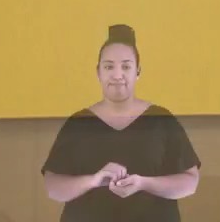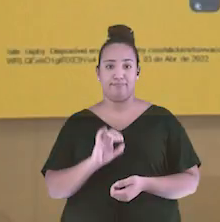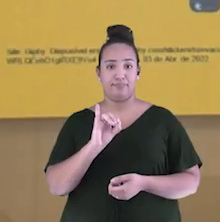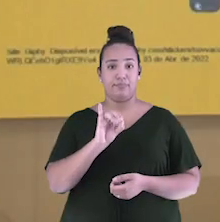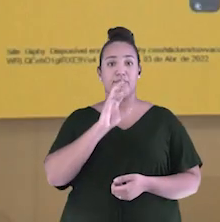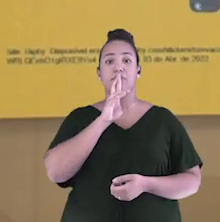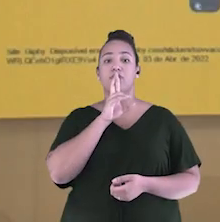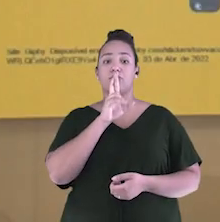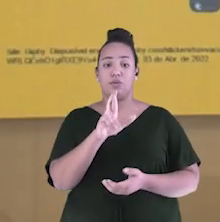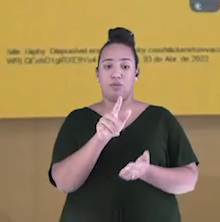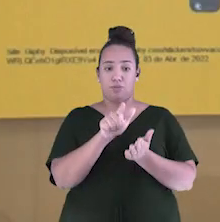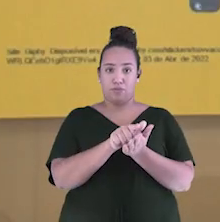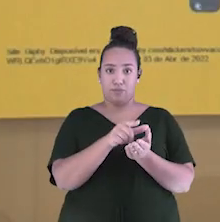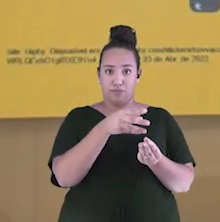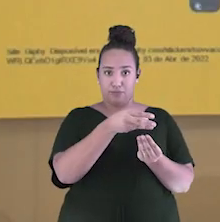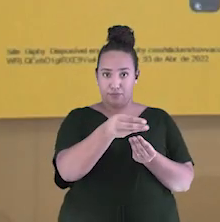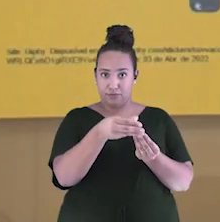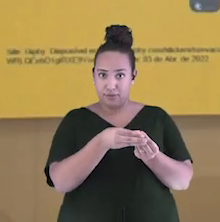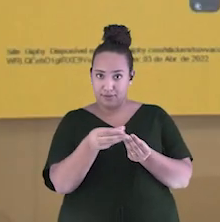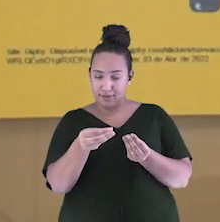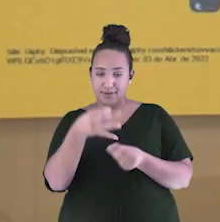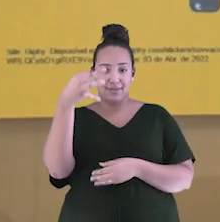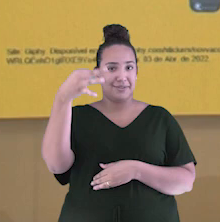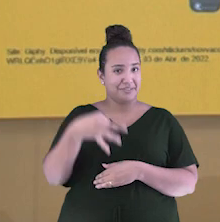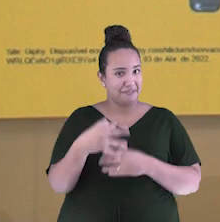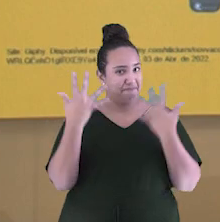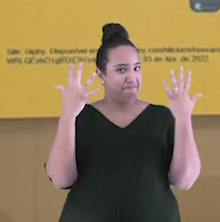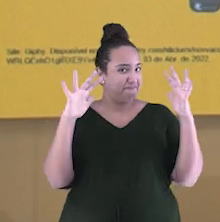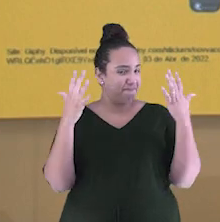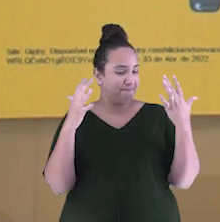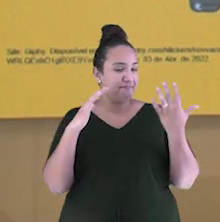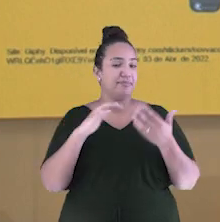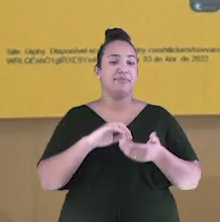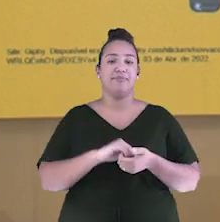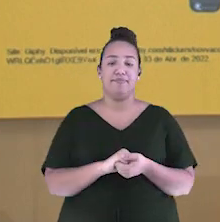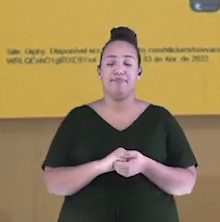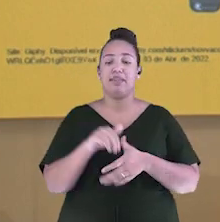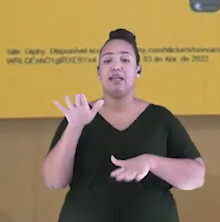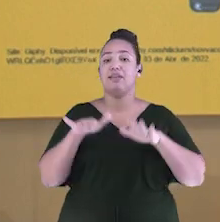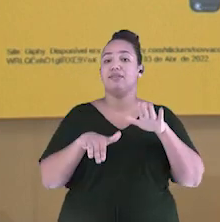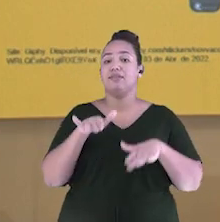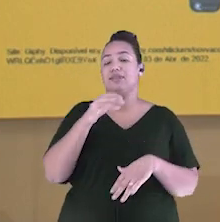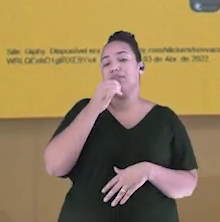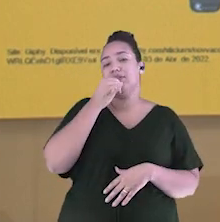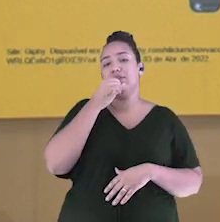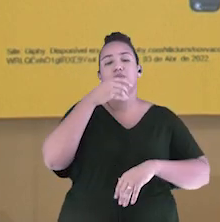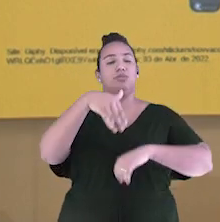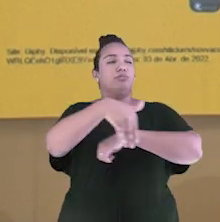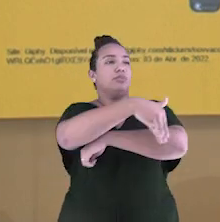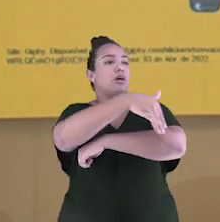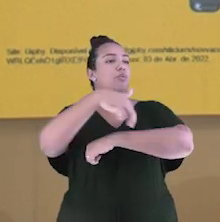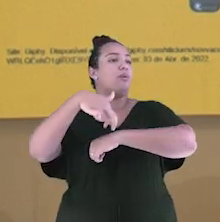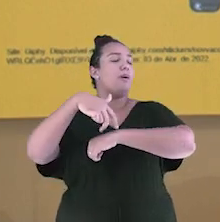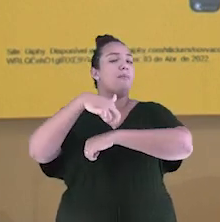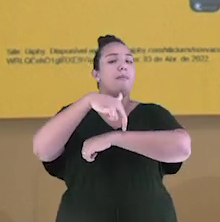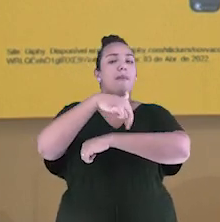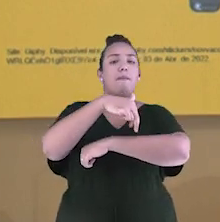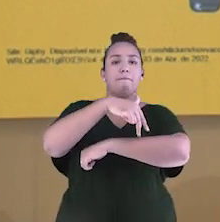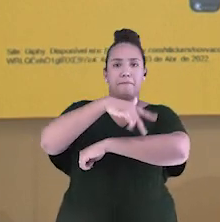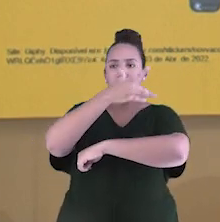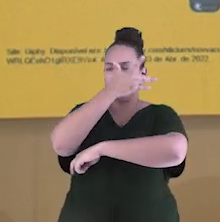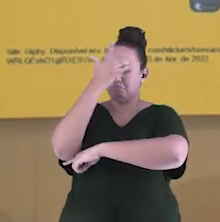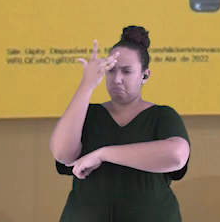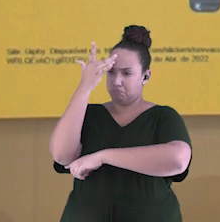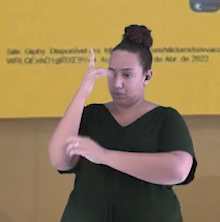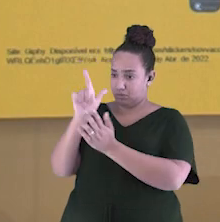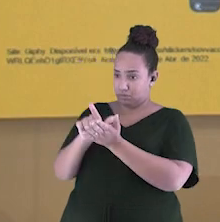Quem respondeu folheto acertou, parabéns! Muitas vezes, quando estamos caminhando na rua, alguém